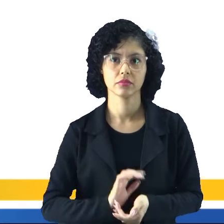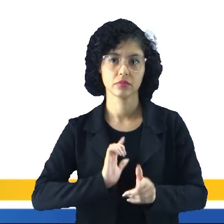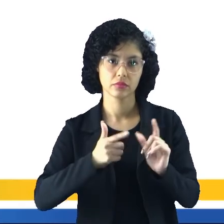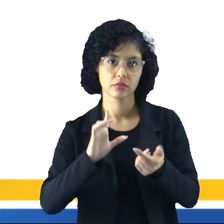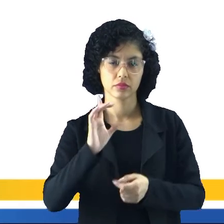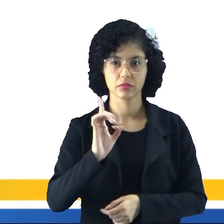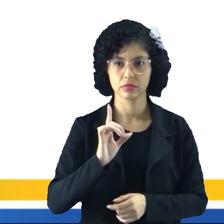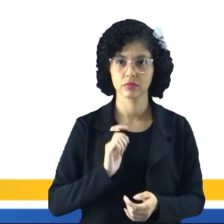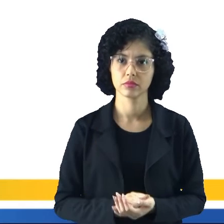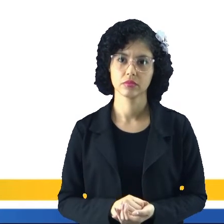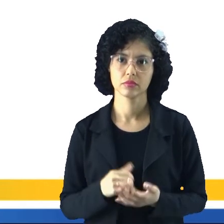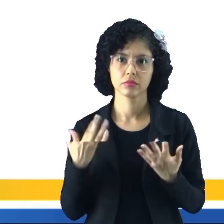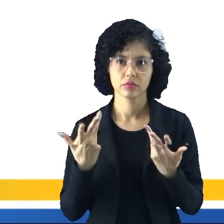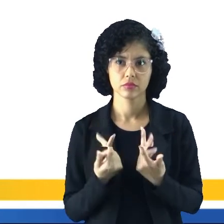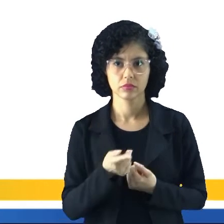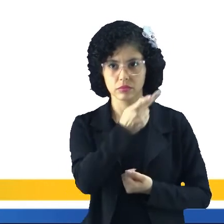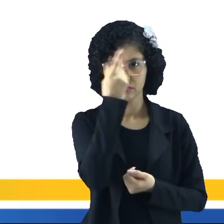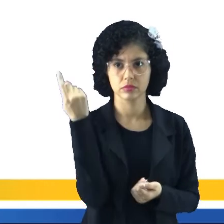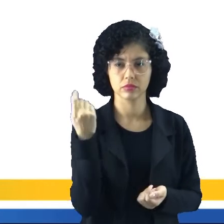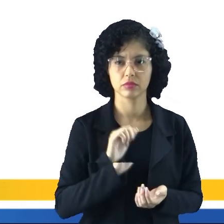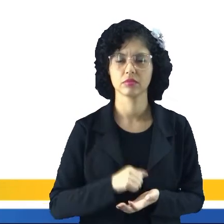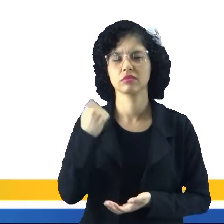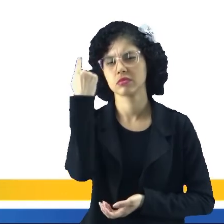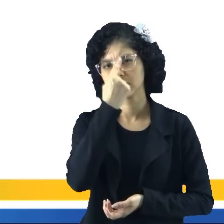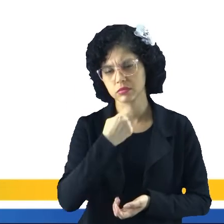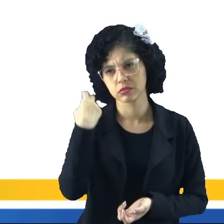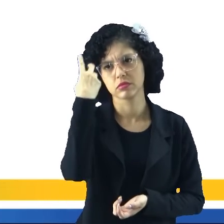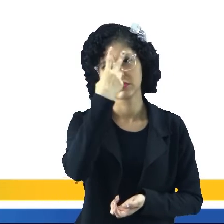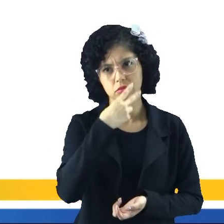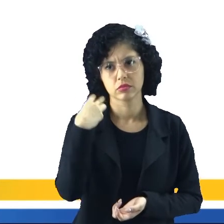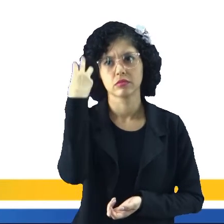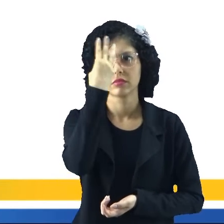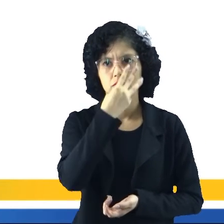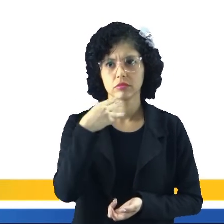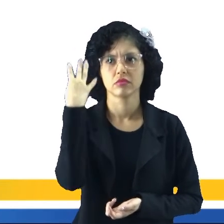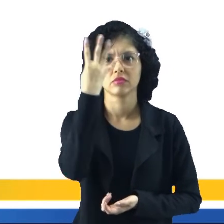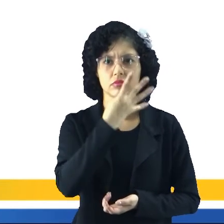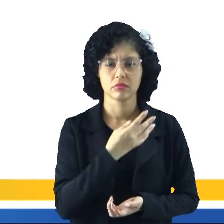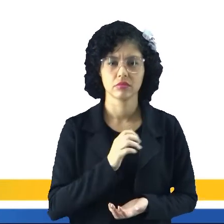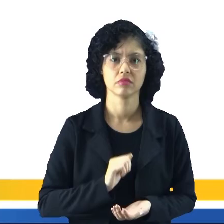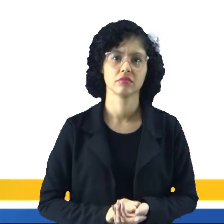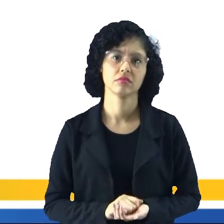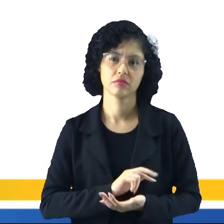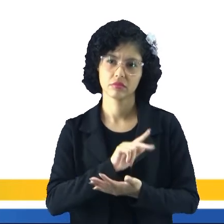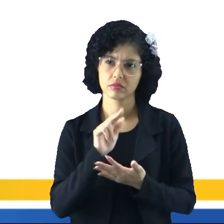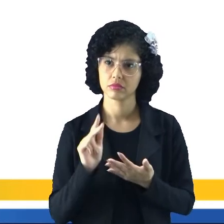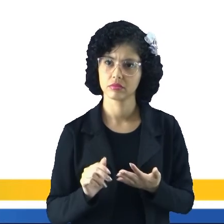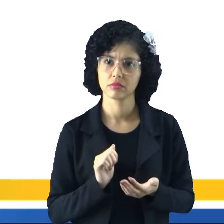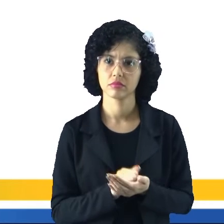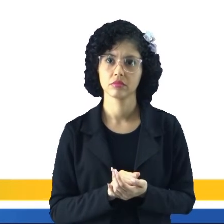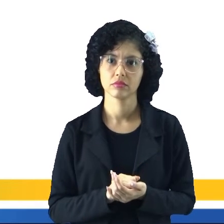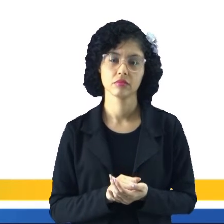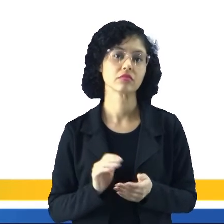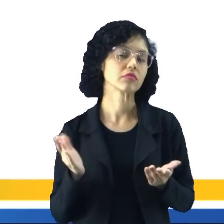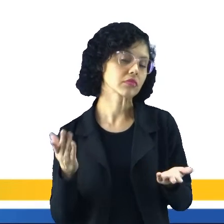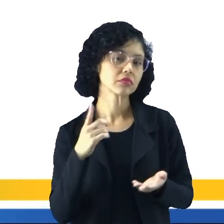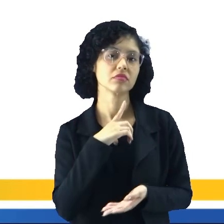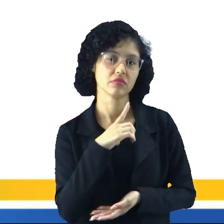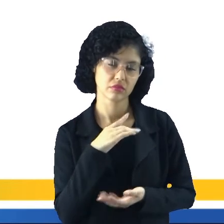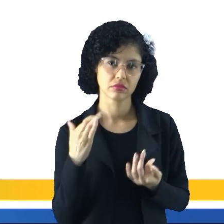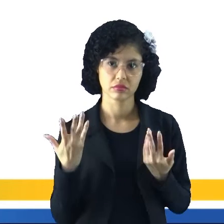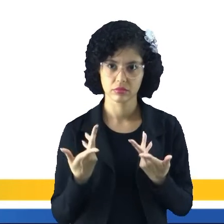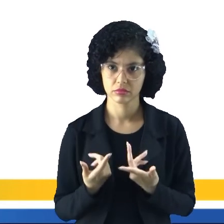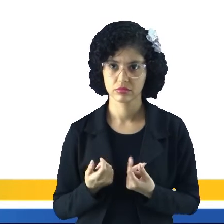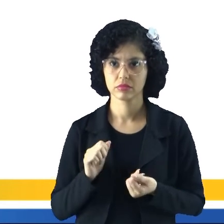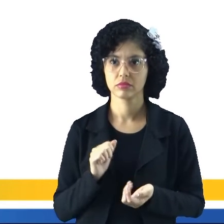Letra D. Hábito das pessoas que passam muitas horas conectadas. Posso até inferir que há um hábito ali, né?